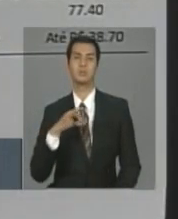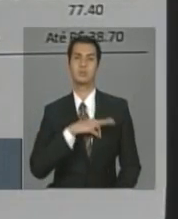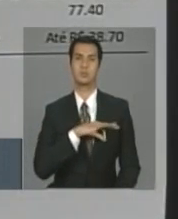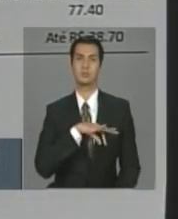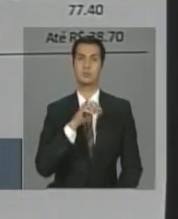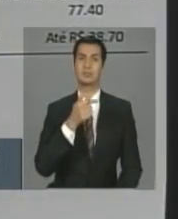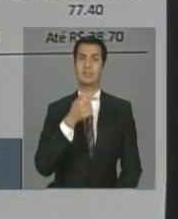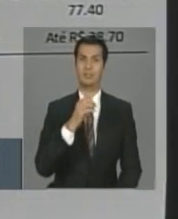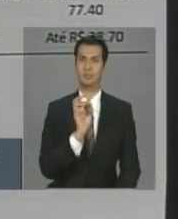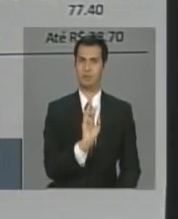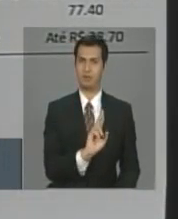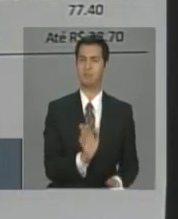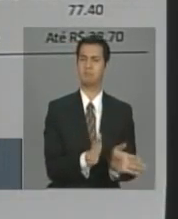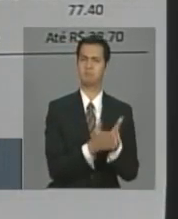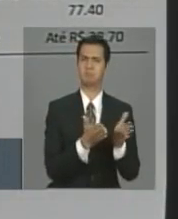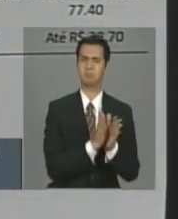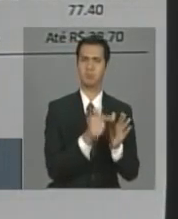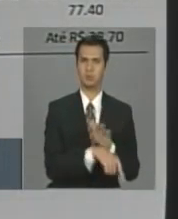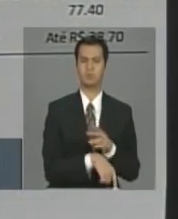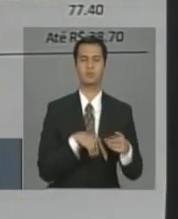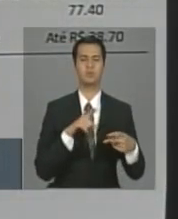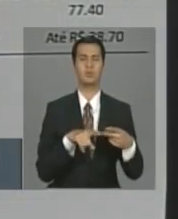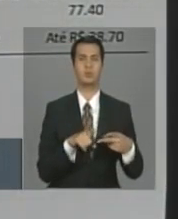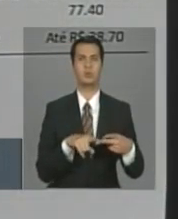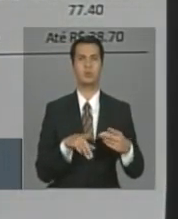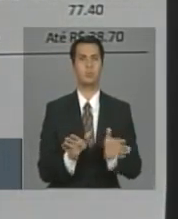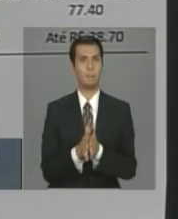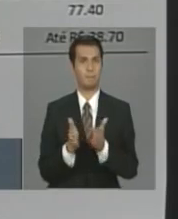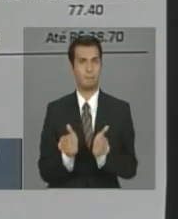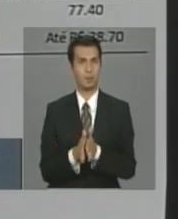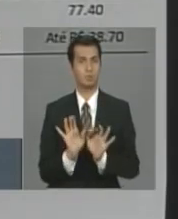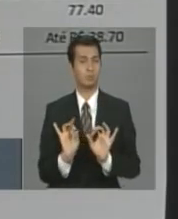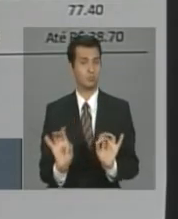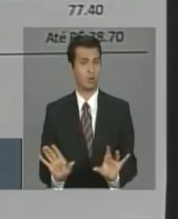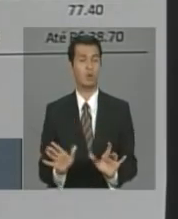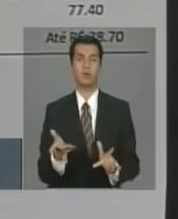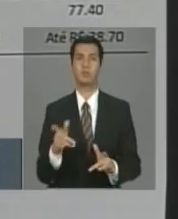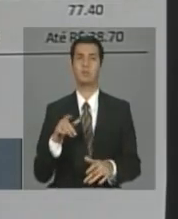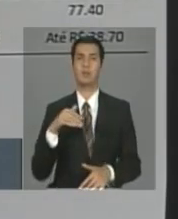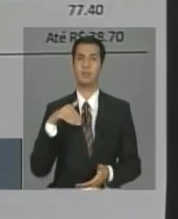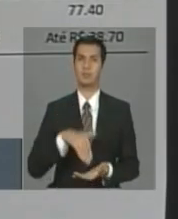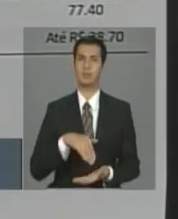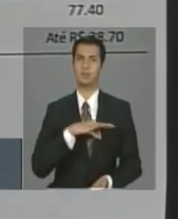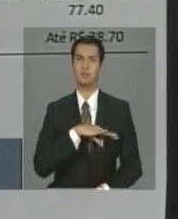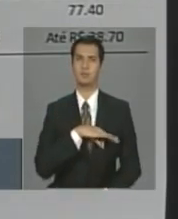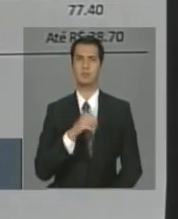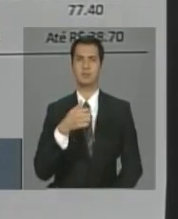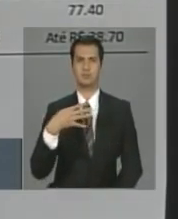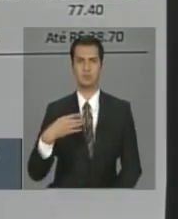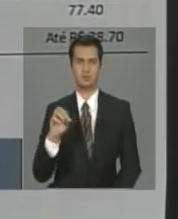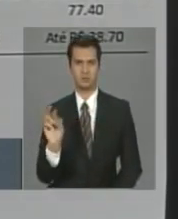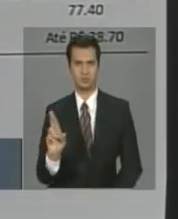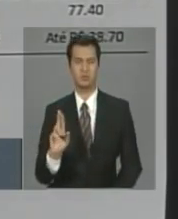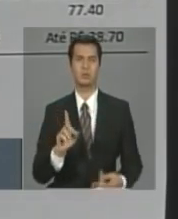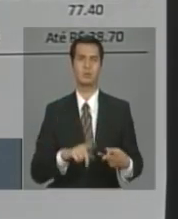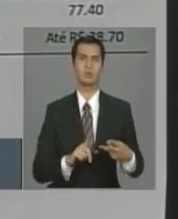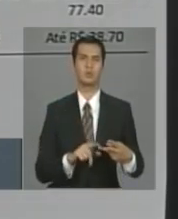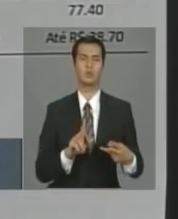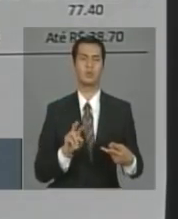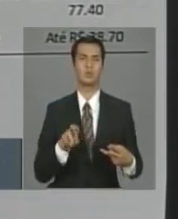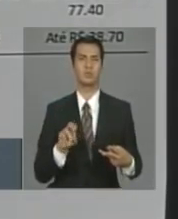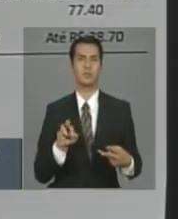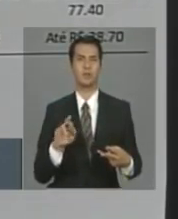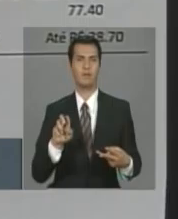entre 70 e 140. Público, que vamos considerar vulnerável, entre 140 e 200 e